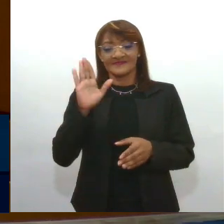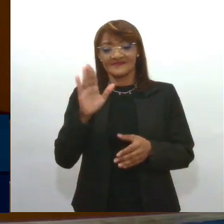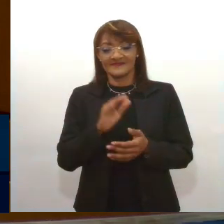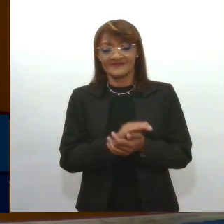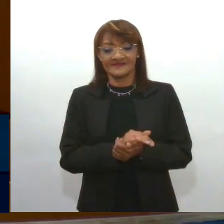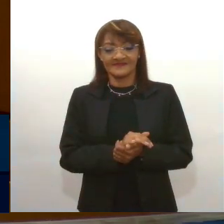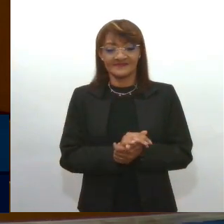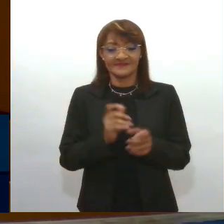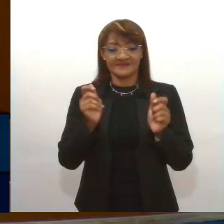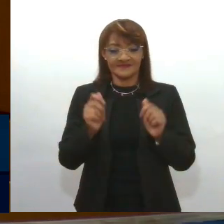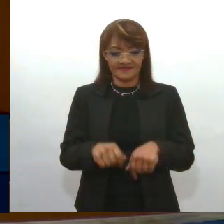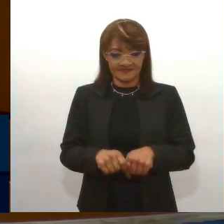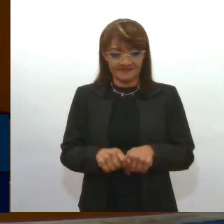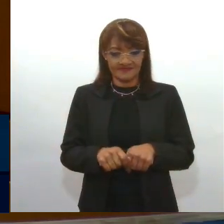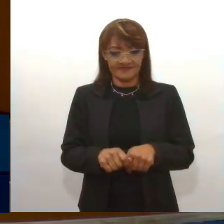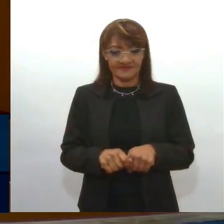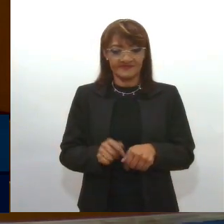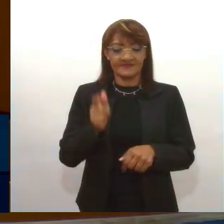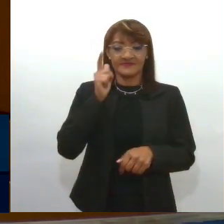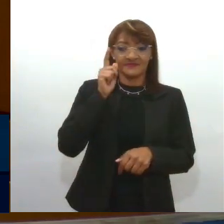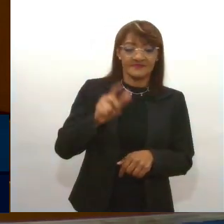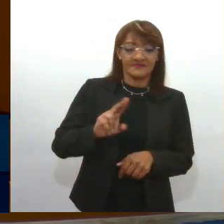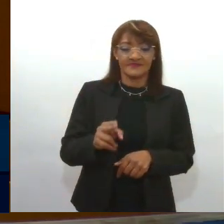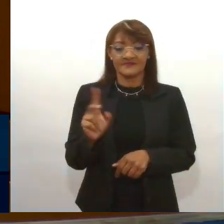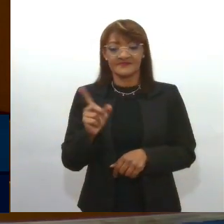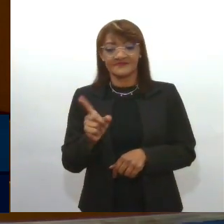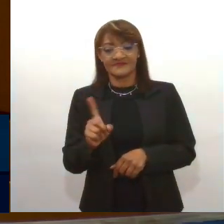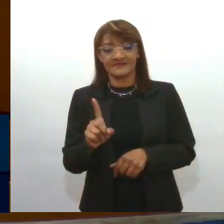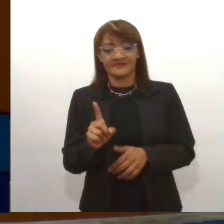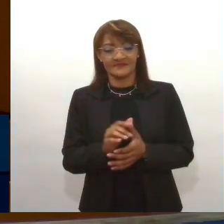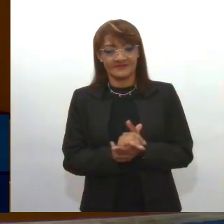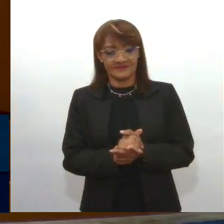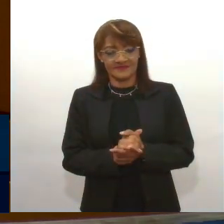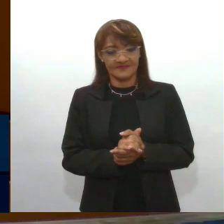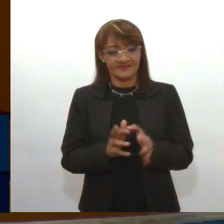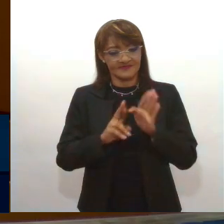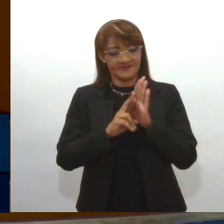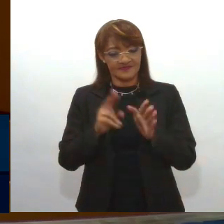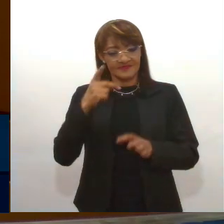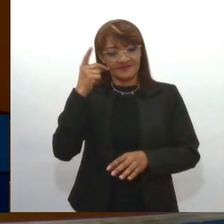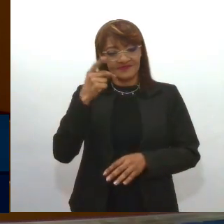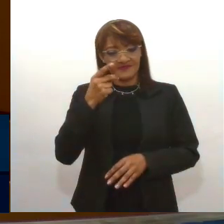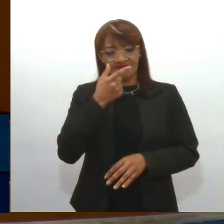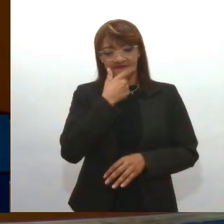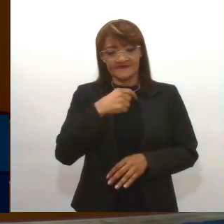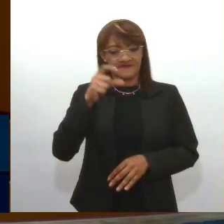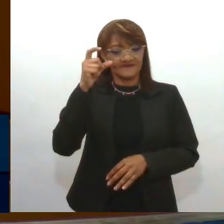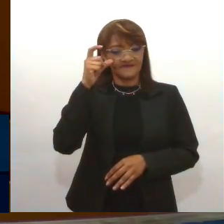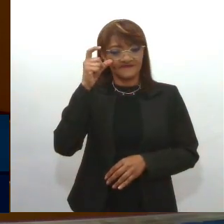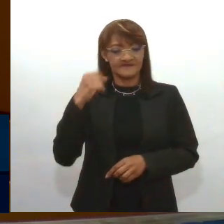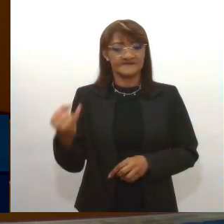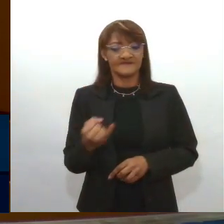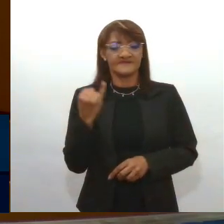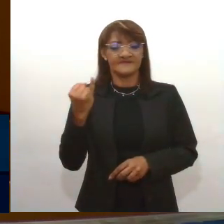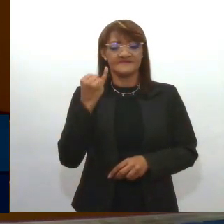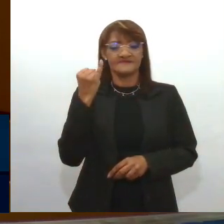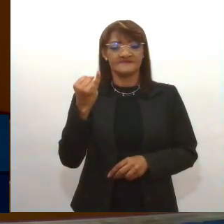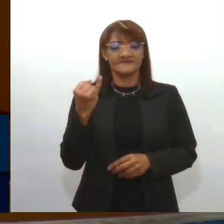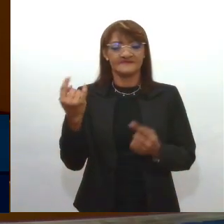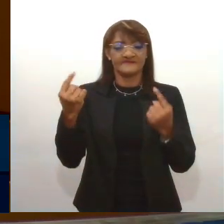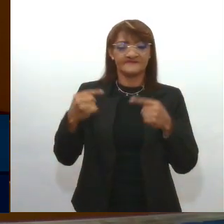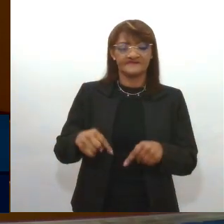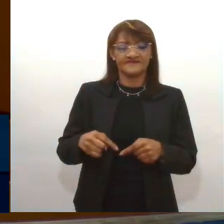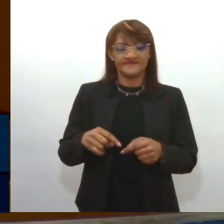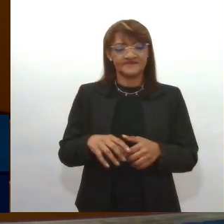êxito ou não E aí eu faço em nome também do deputado georgio Passos o importante é que a gente dispute o importante é que a gente participe